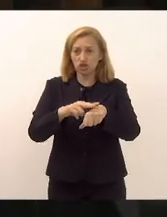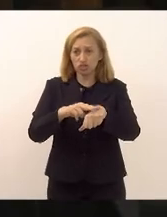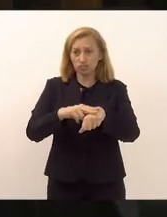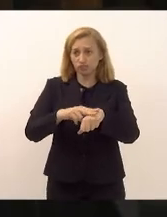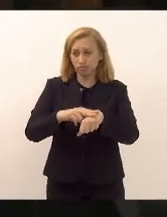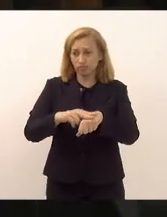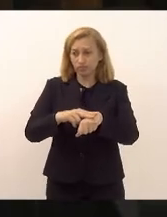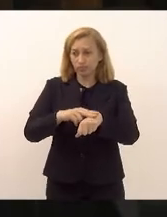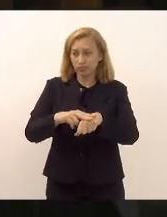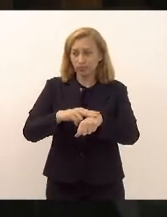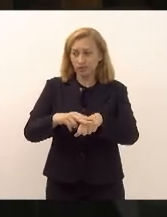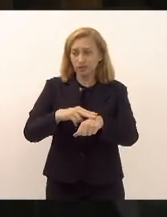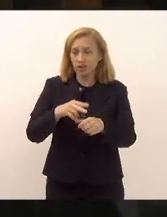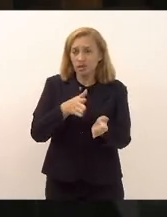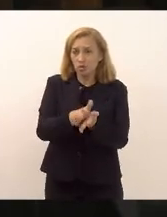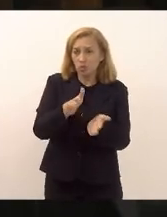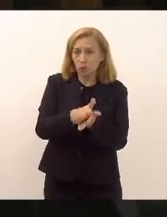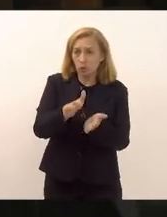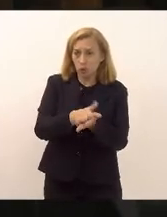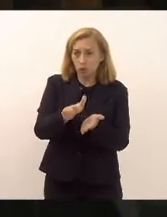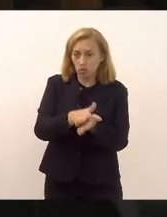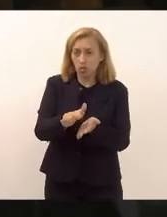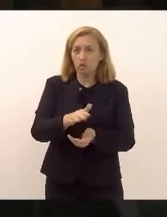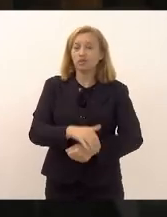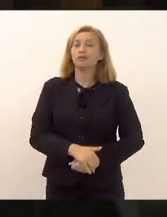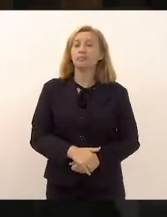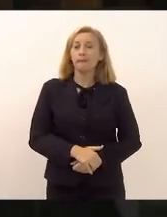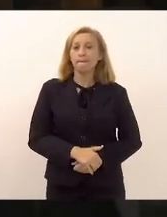a contraprestação do serviço.